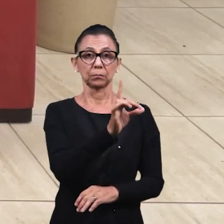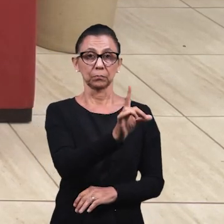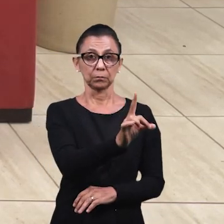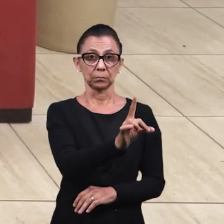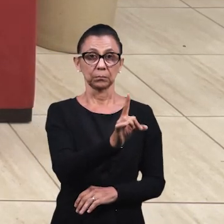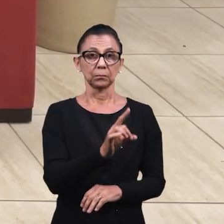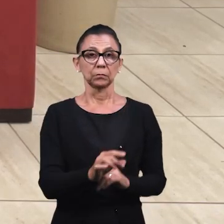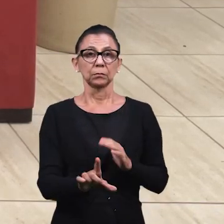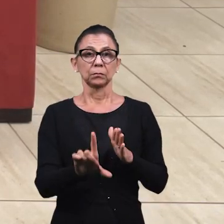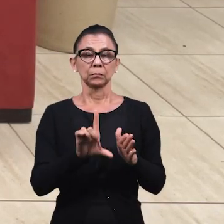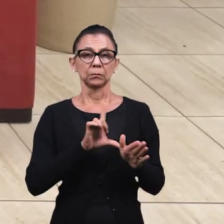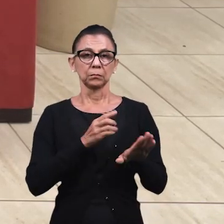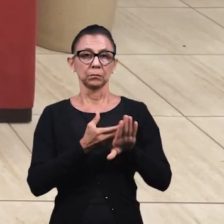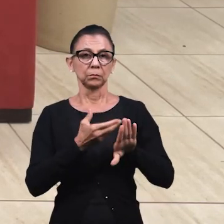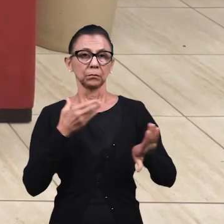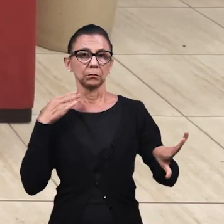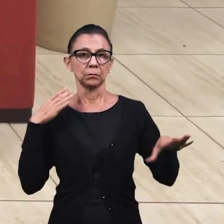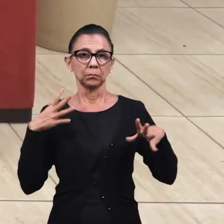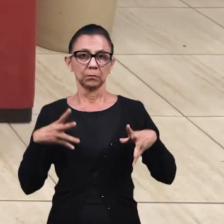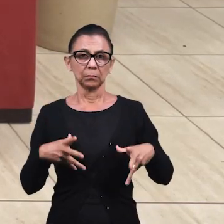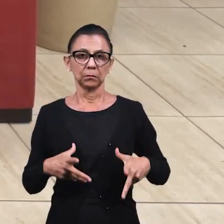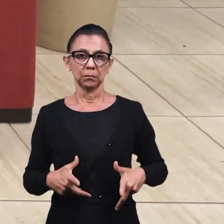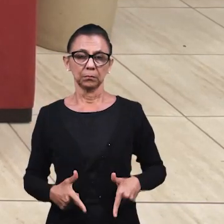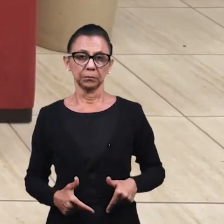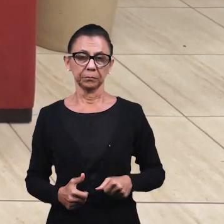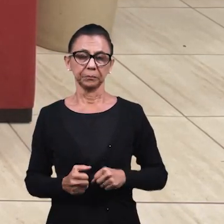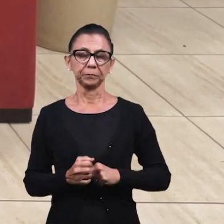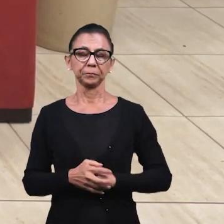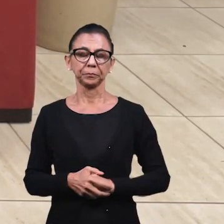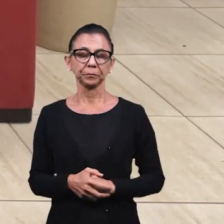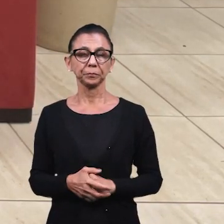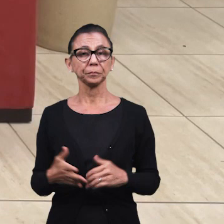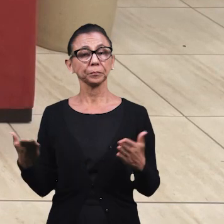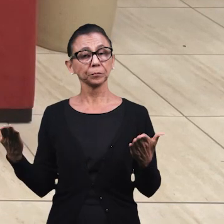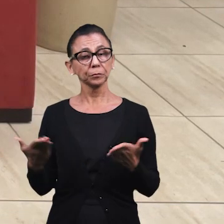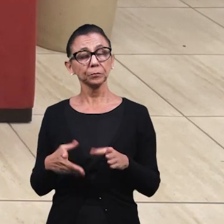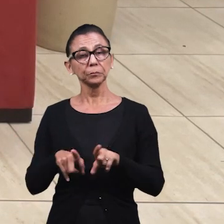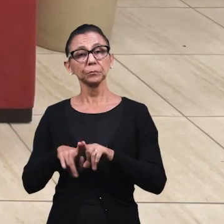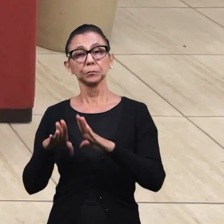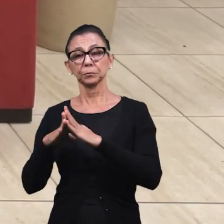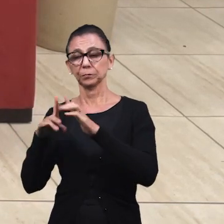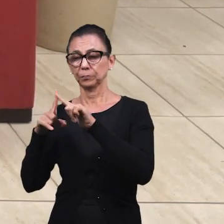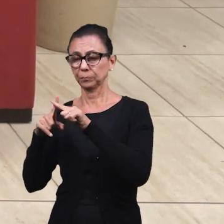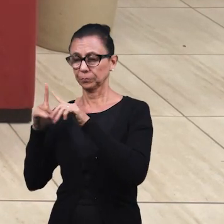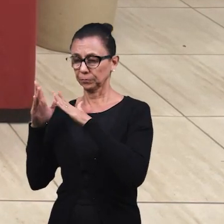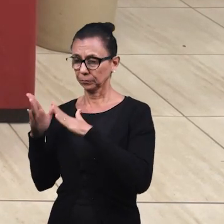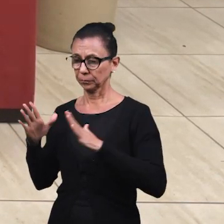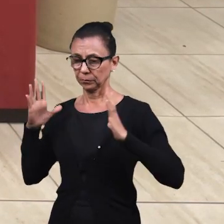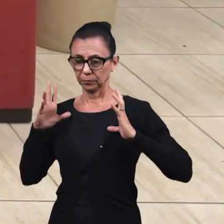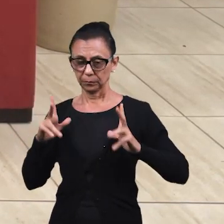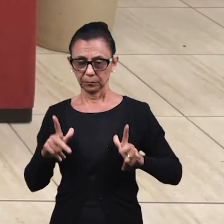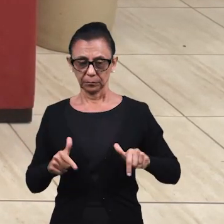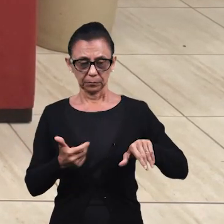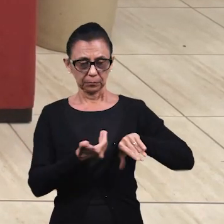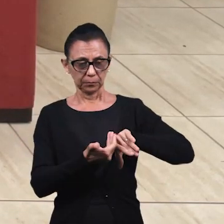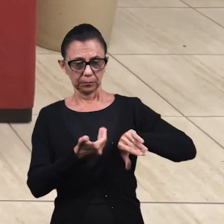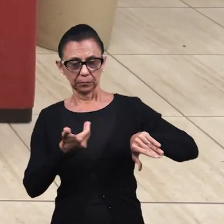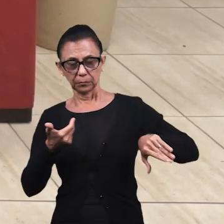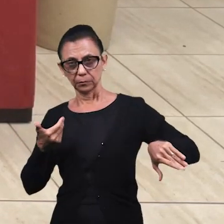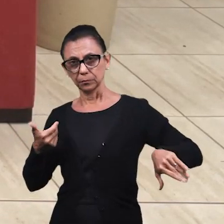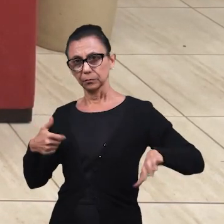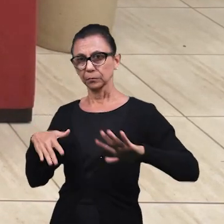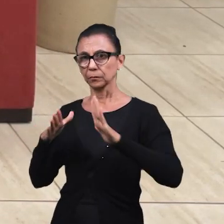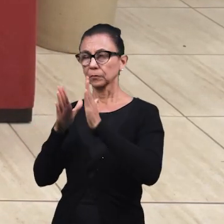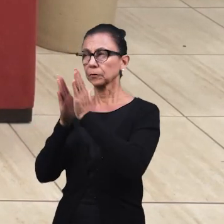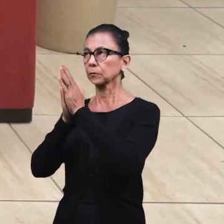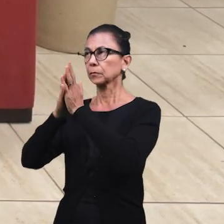sua santificação, passando ali pelos procedimentos e conhecer o mistério. Hoje, a igreja também da mesma forma. Ela se